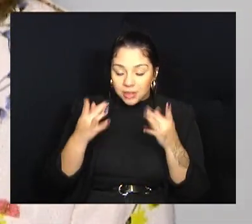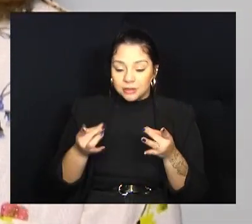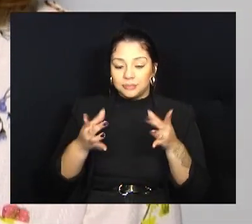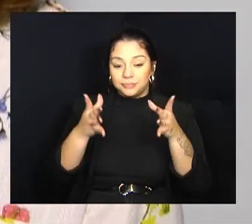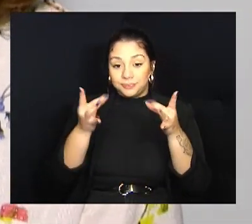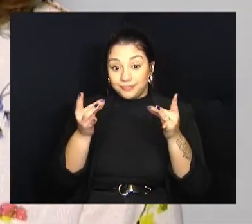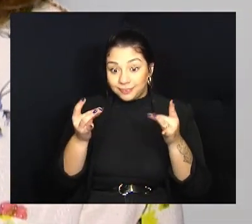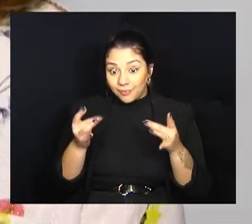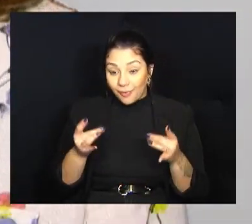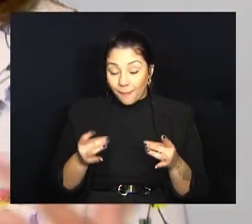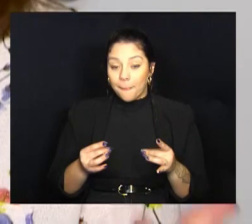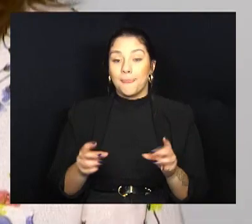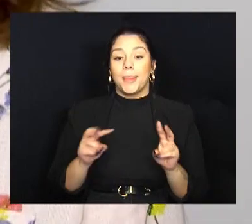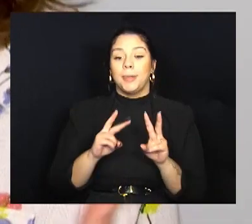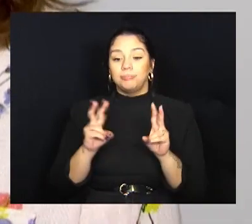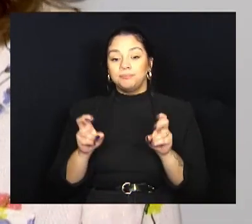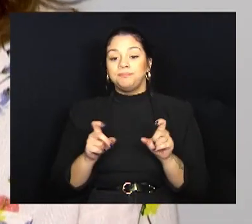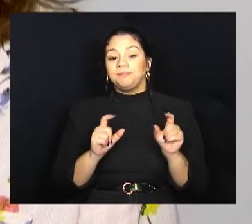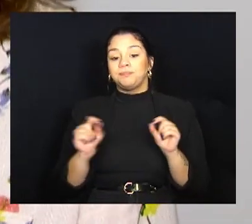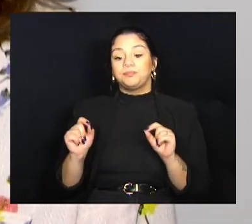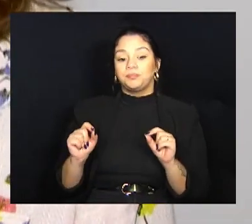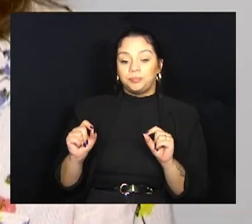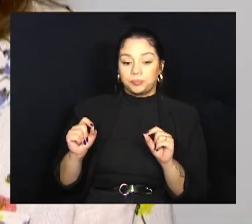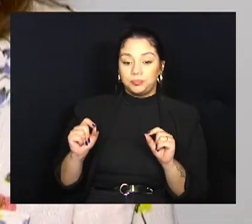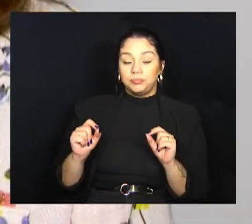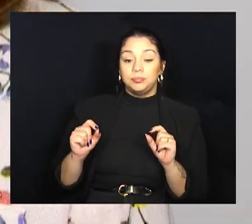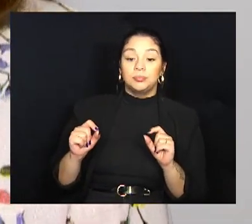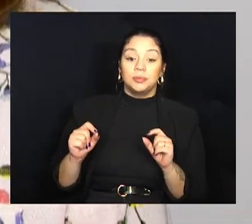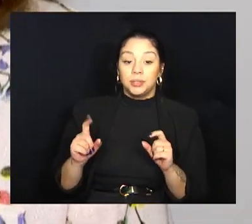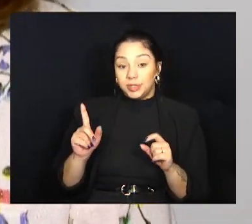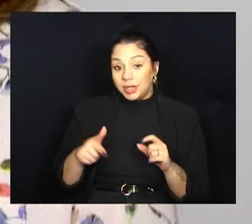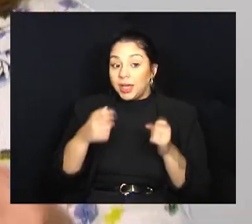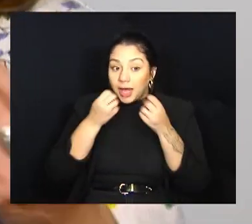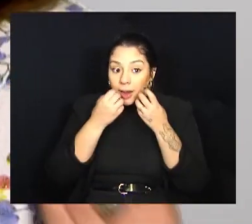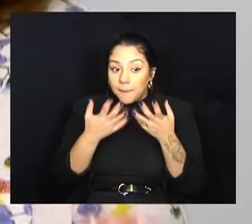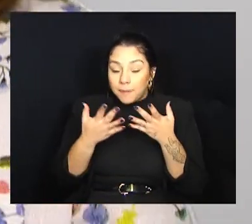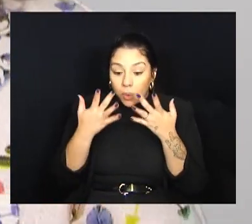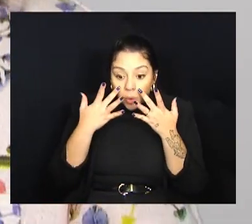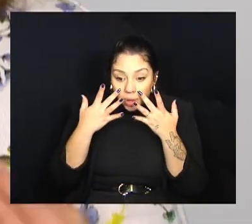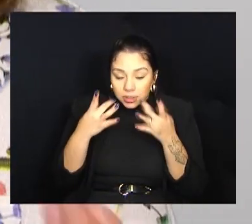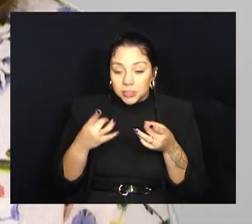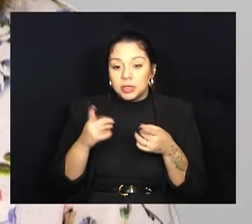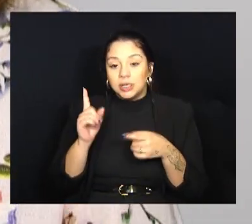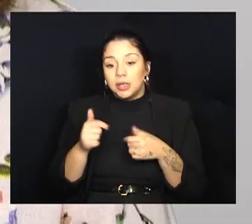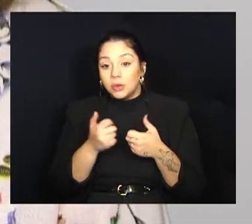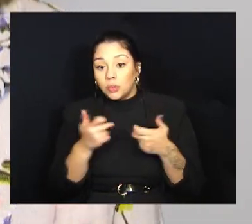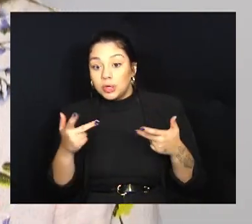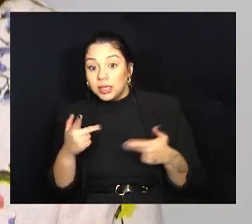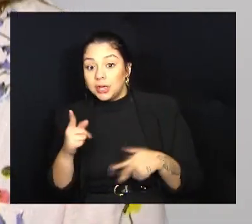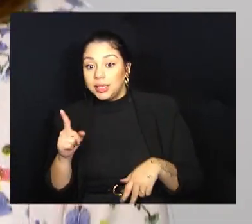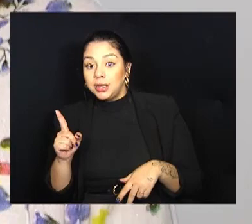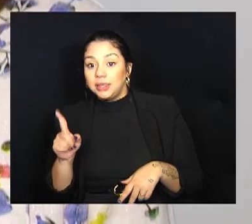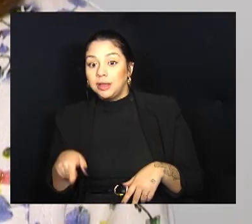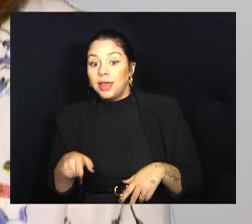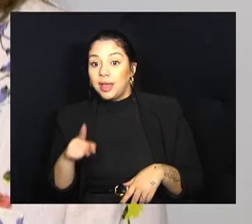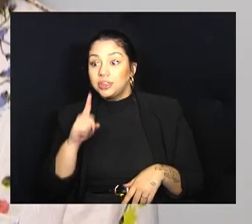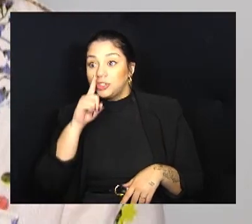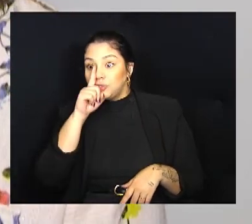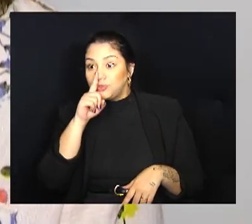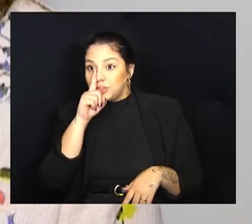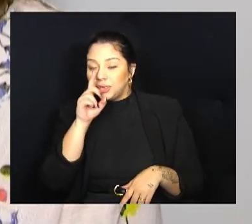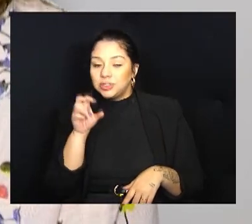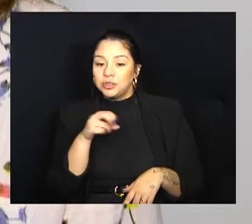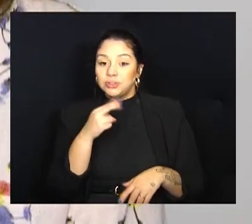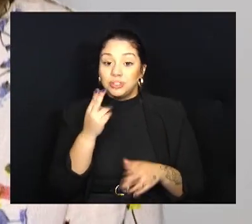detalhado, né, sobre o que a gente deve apreciar com certeza, coisas que são mais raras ou mais difíceis de se